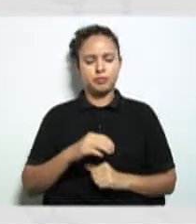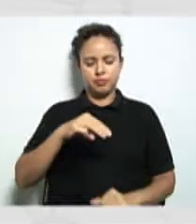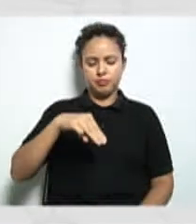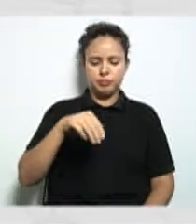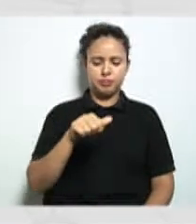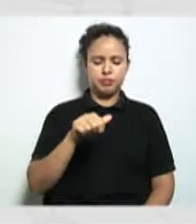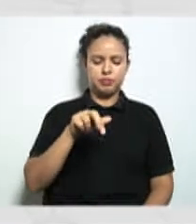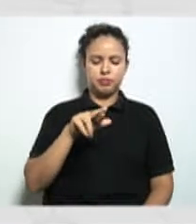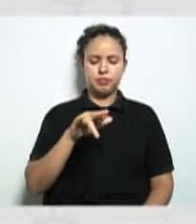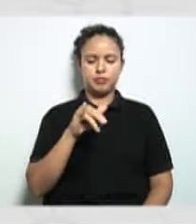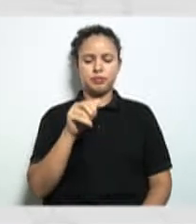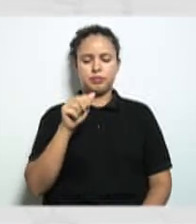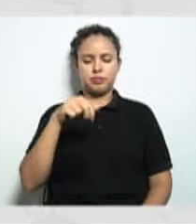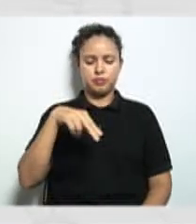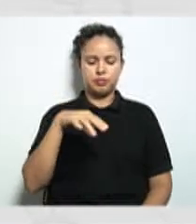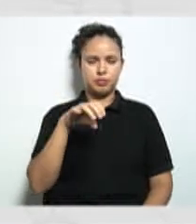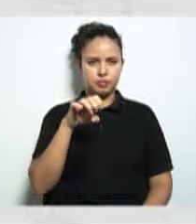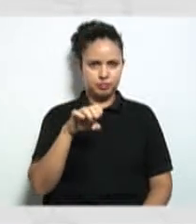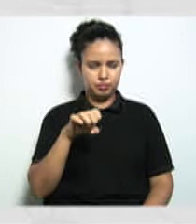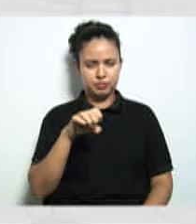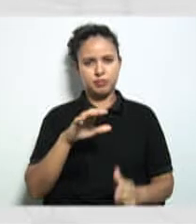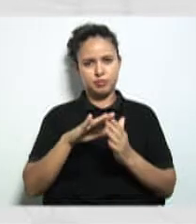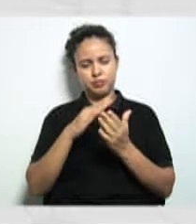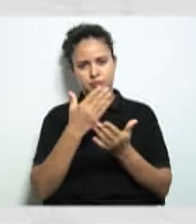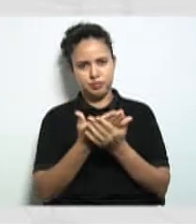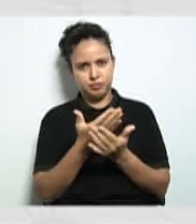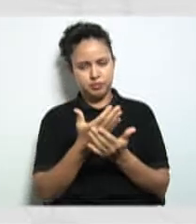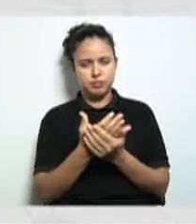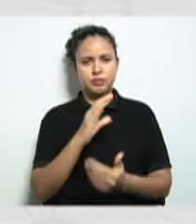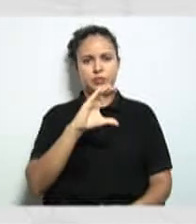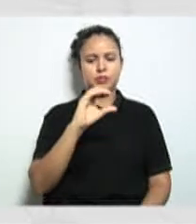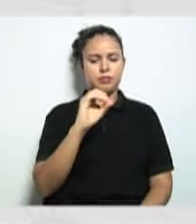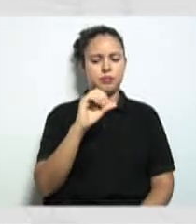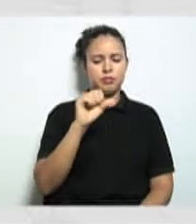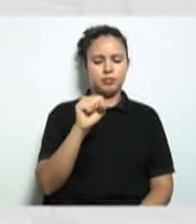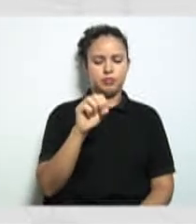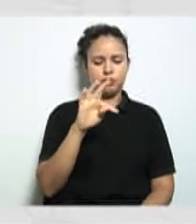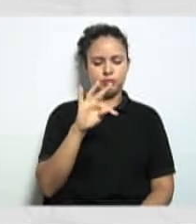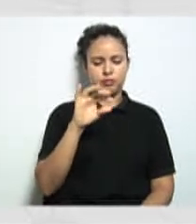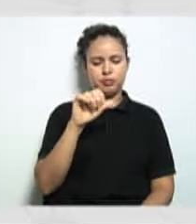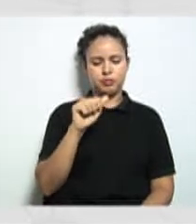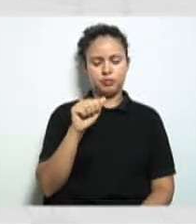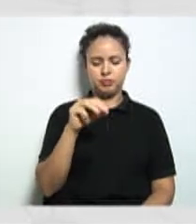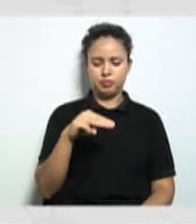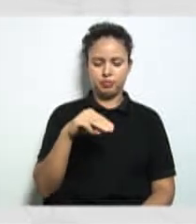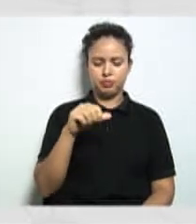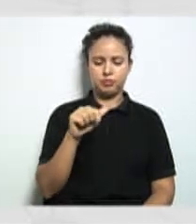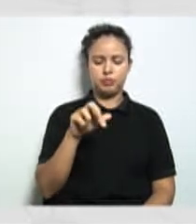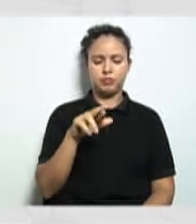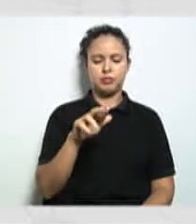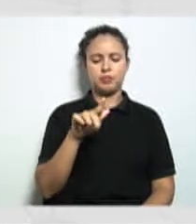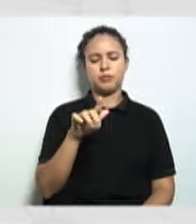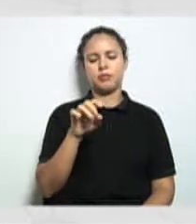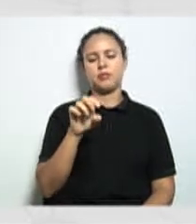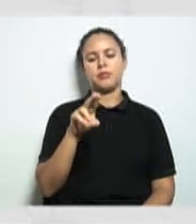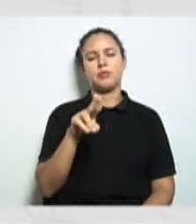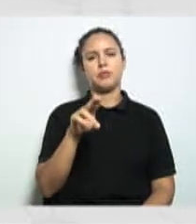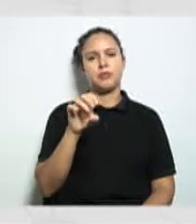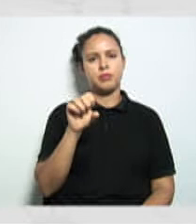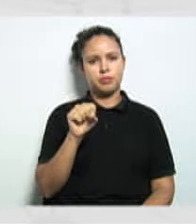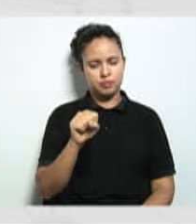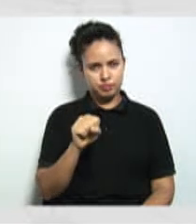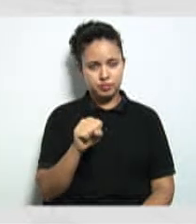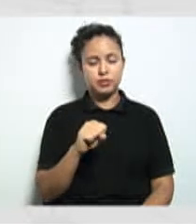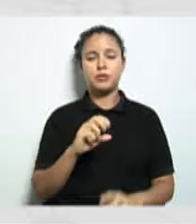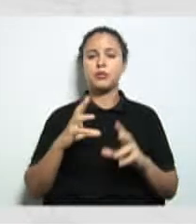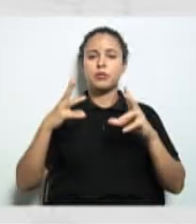Mariane, da escola Angelina, lá de Costa Marques, também respondeu corretamente. É falso. O meu questionário tem que ter relação direta. Como